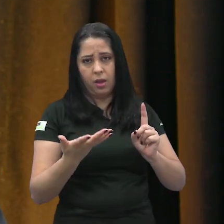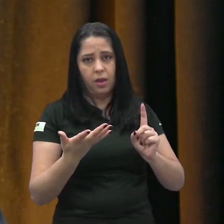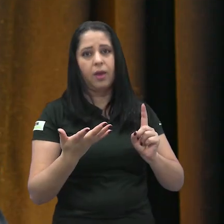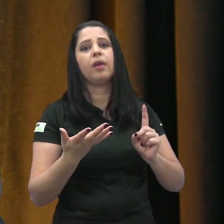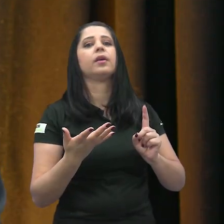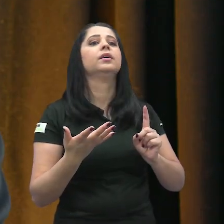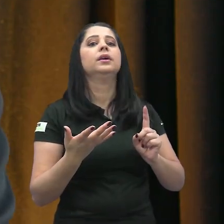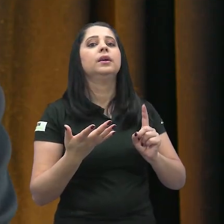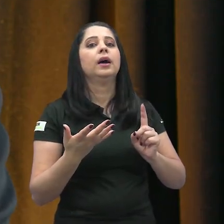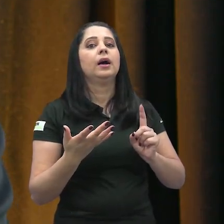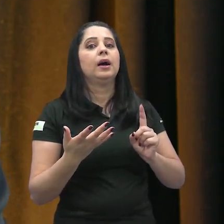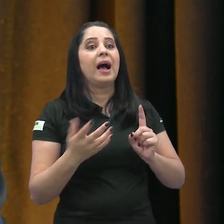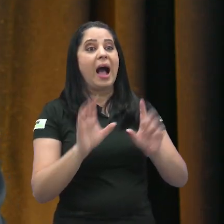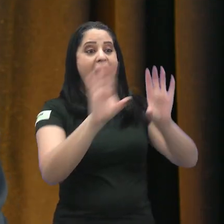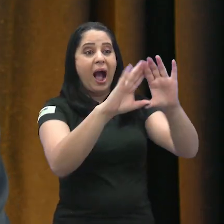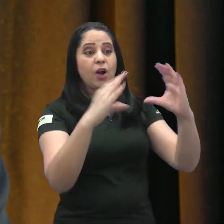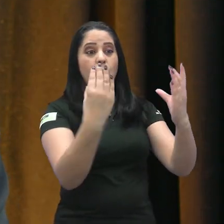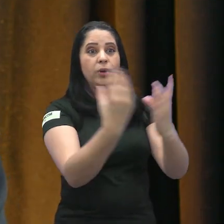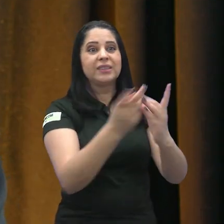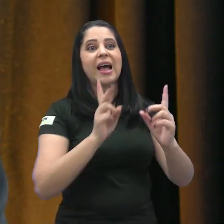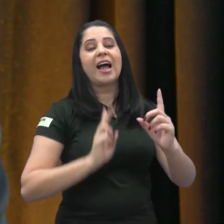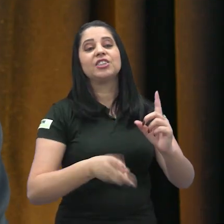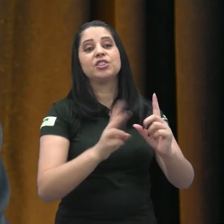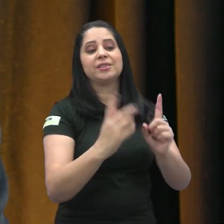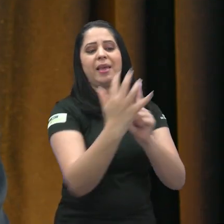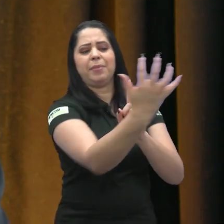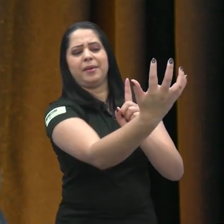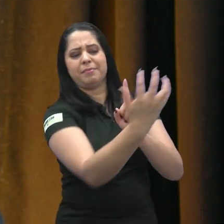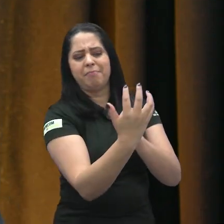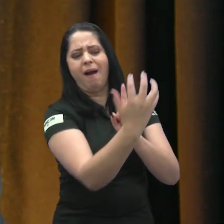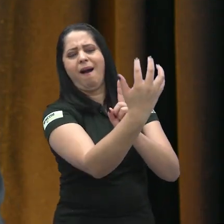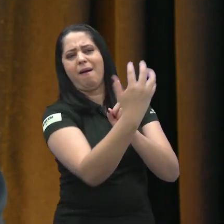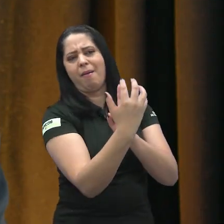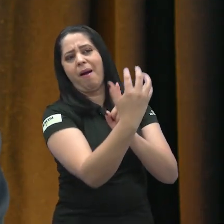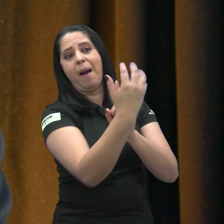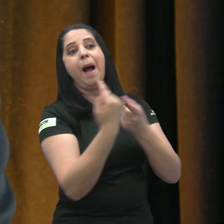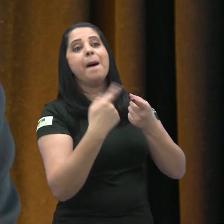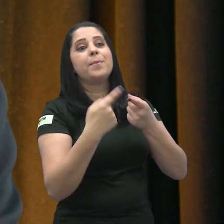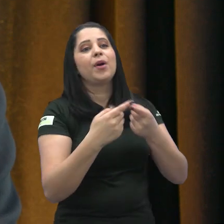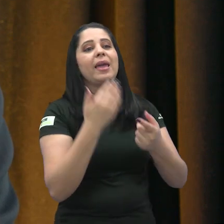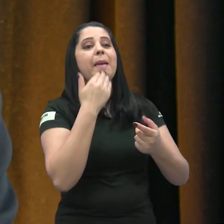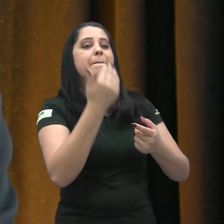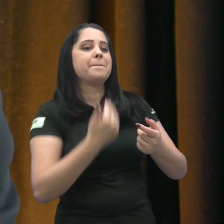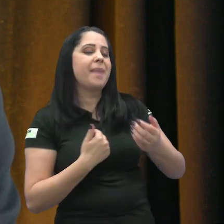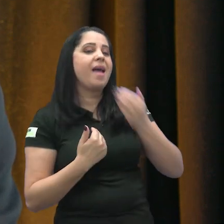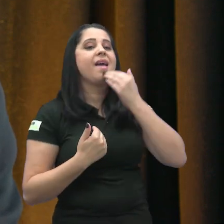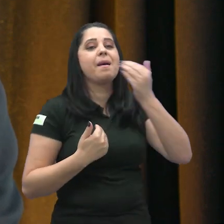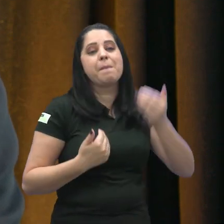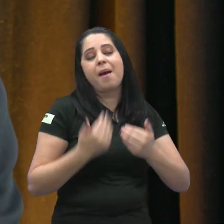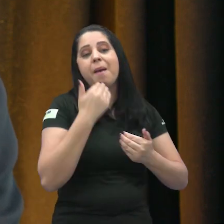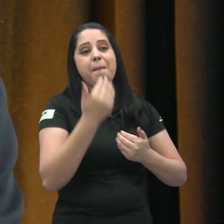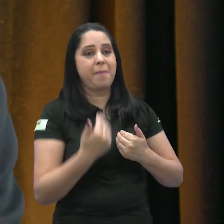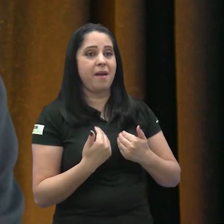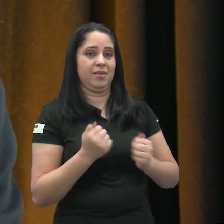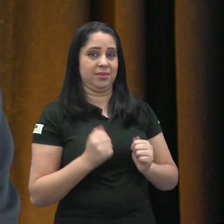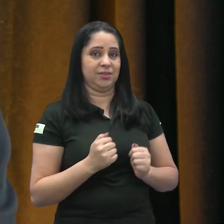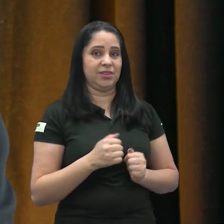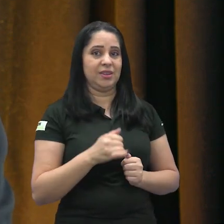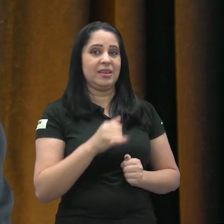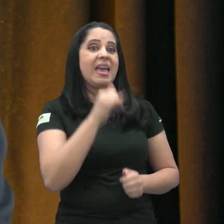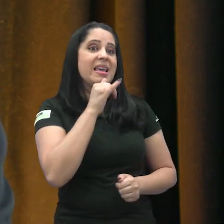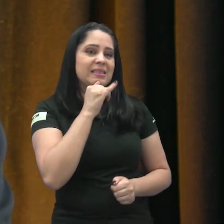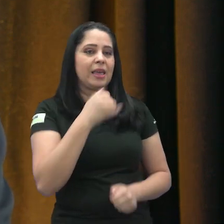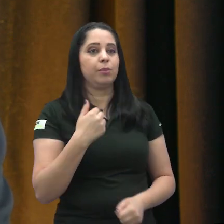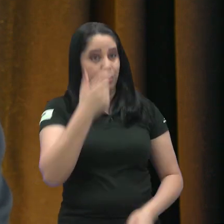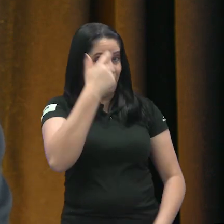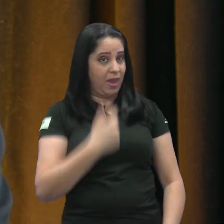de legislação, uma série de coisas. A comunidade enxerga também no parlamentar o político mais próximo